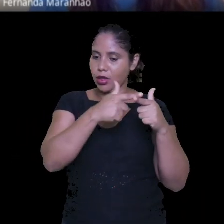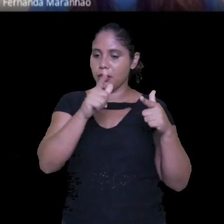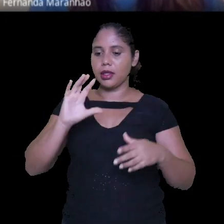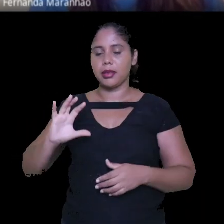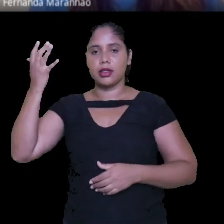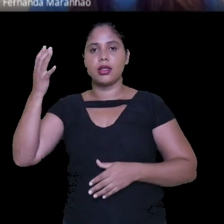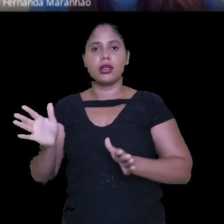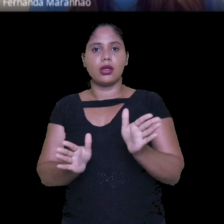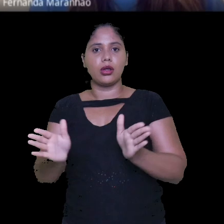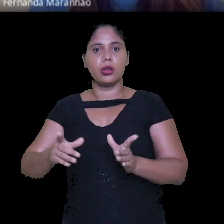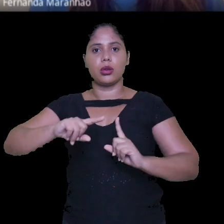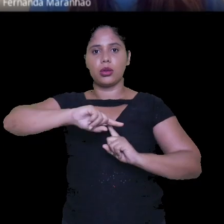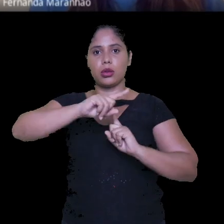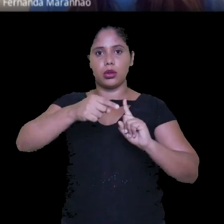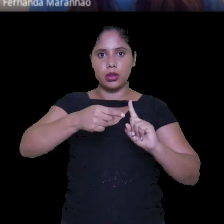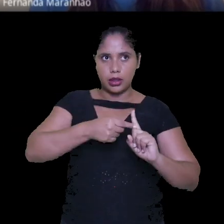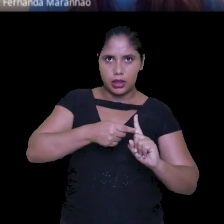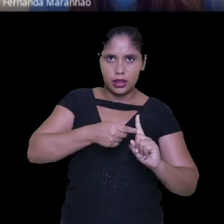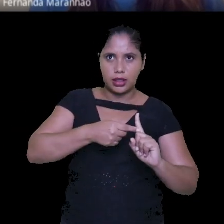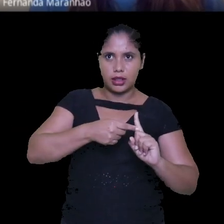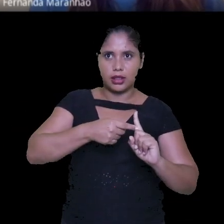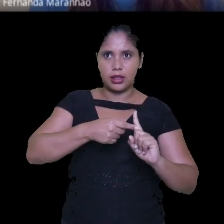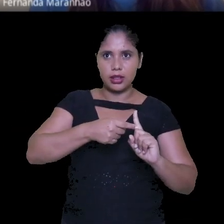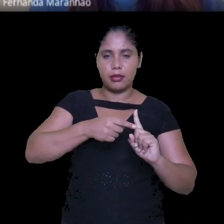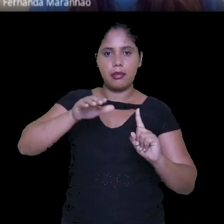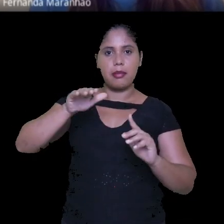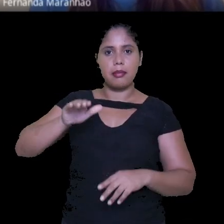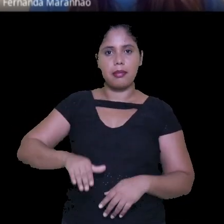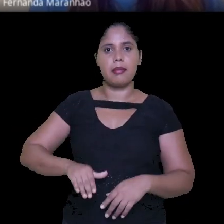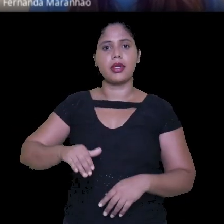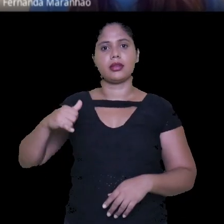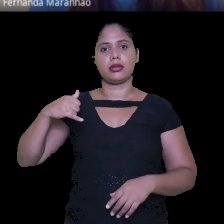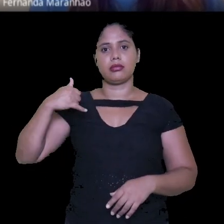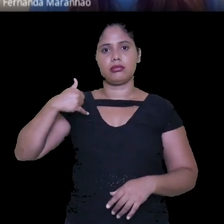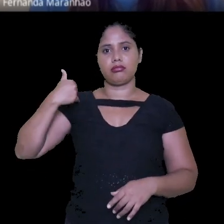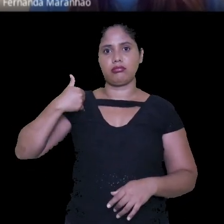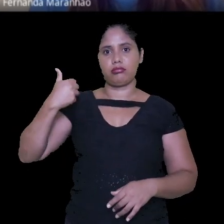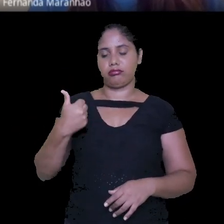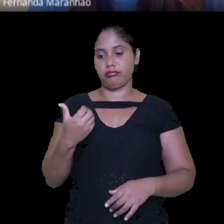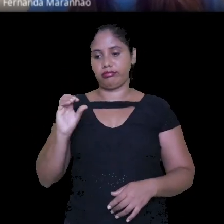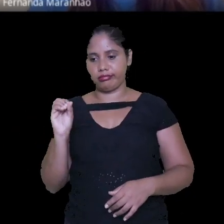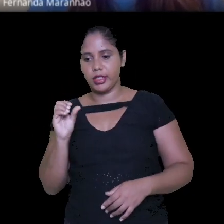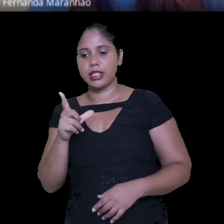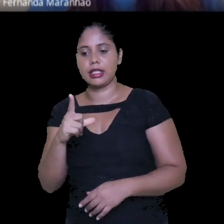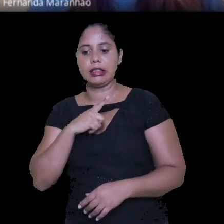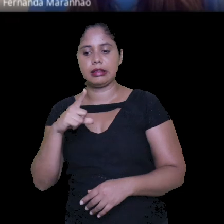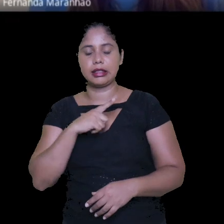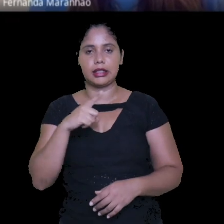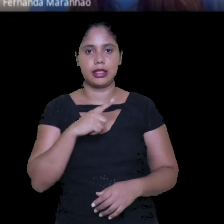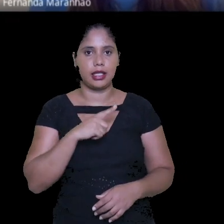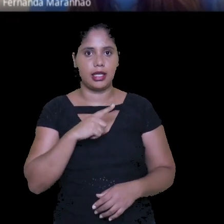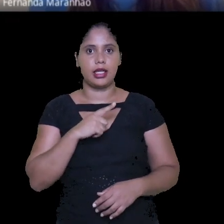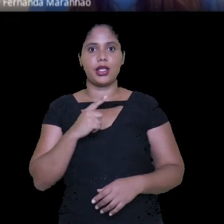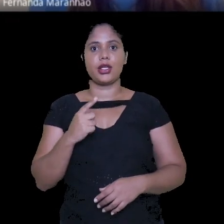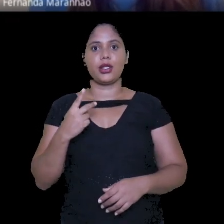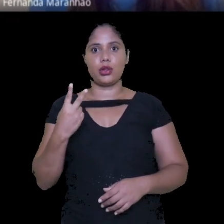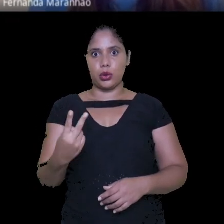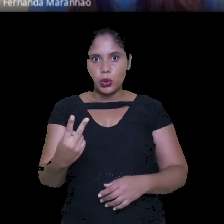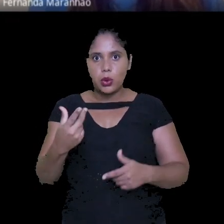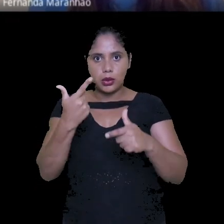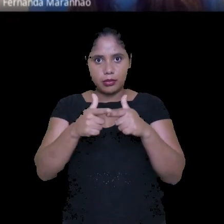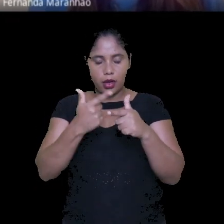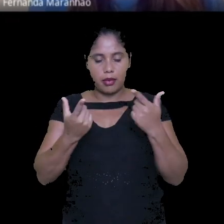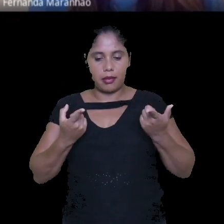insuficiência placentária na gravidez. Então, é um quadro no centro da tela, em que se lê prescrição do AS cálcio para profilaxia da